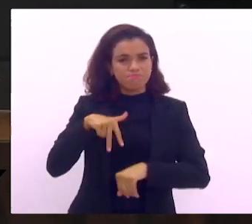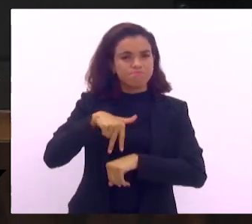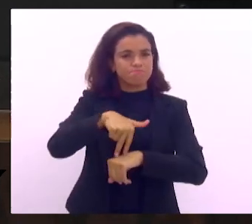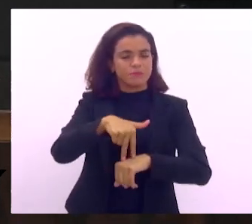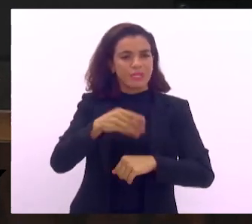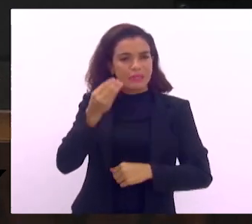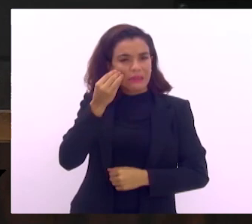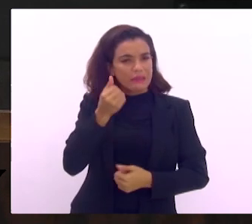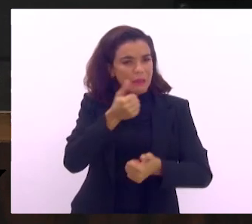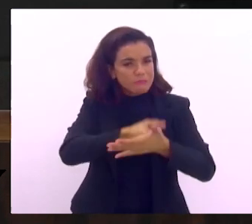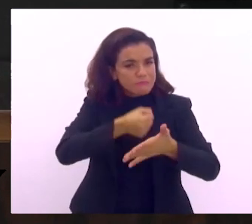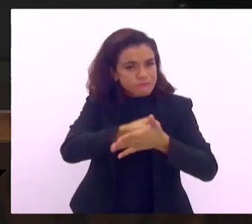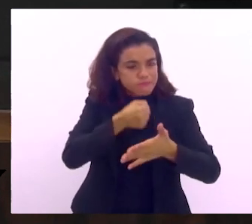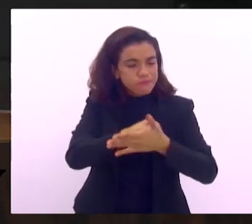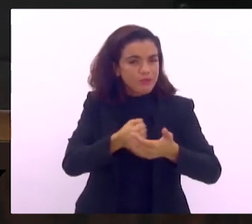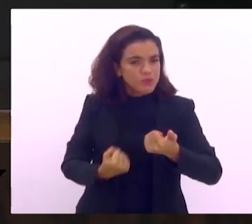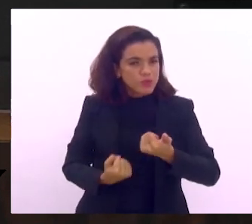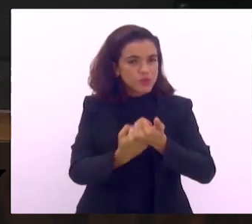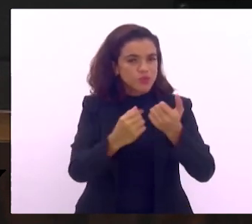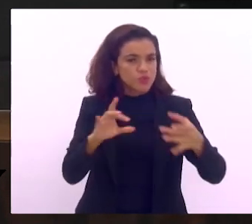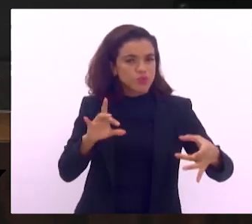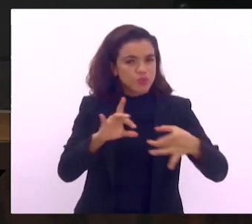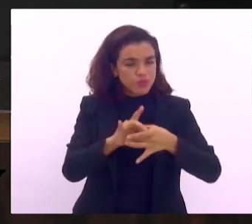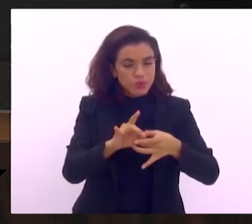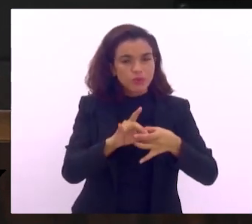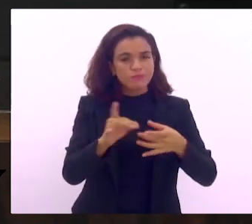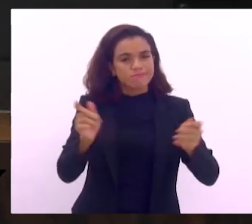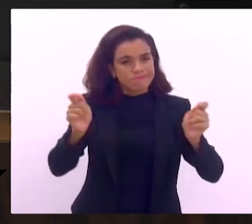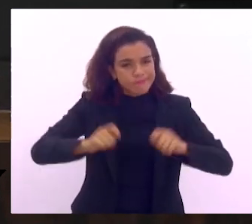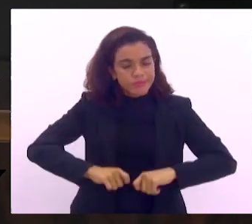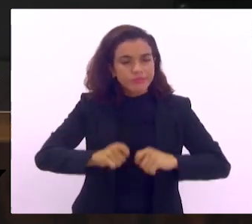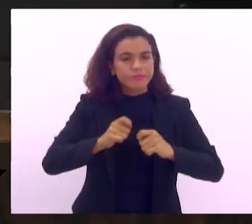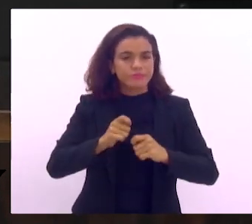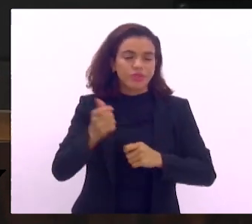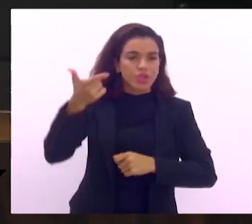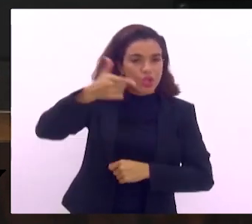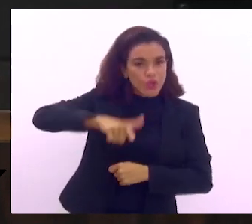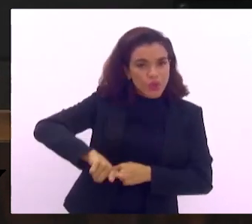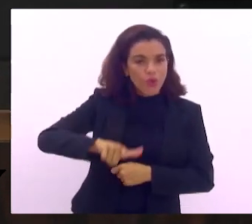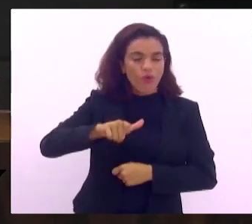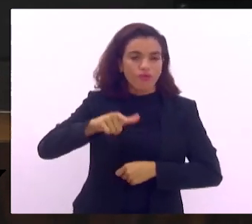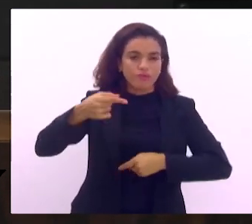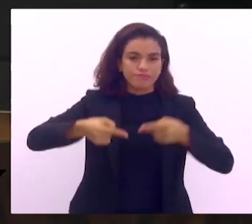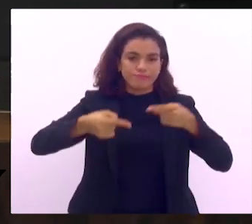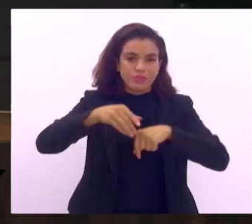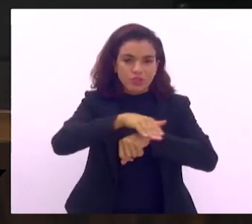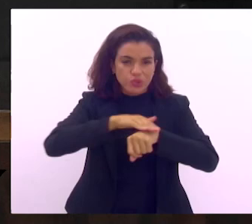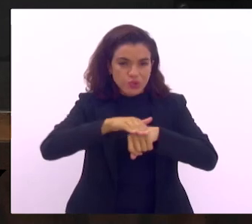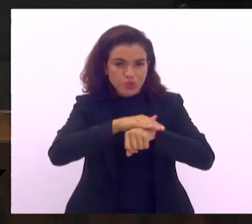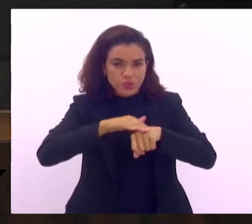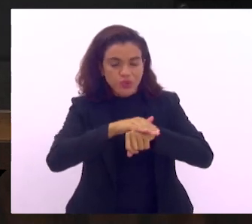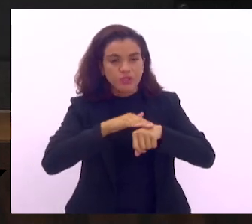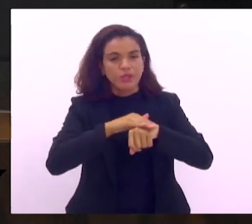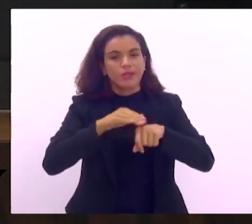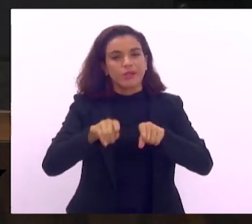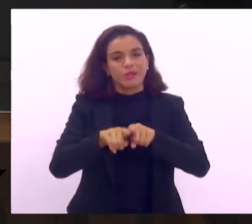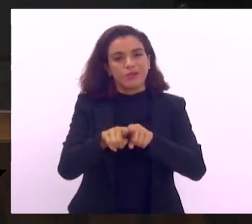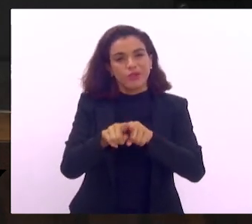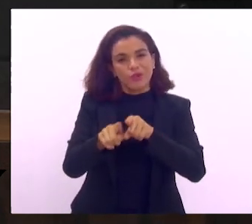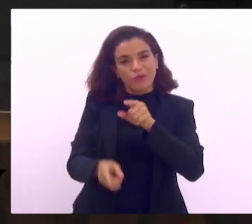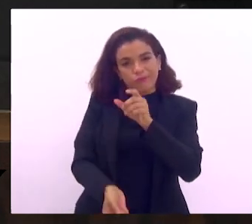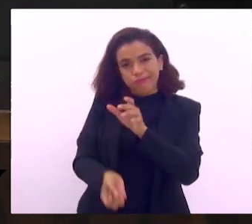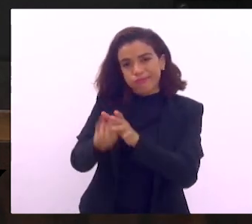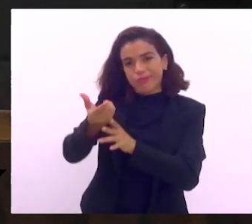tentar ajudar e lutar junto com vocês para que a gente pudesse trazer de volta essa discussão e conseguir reativar esse